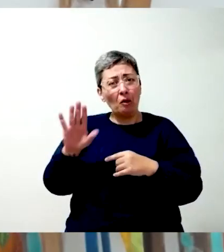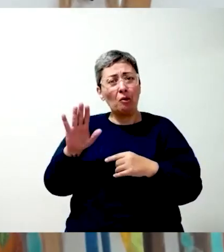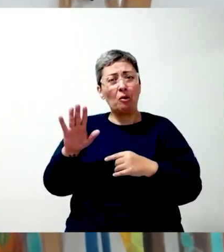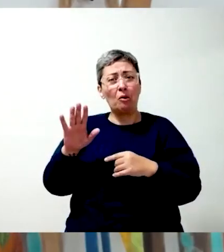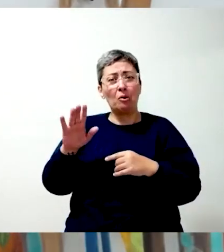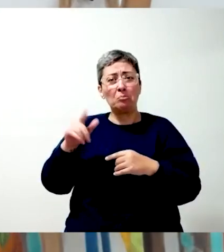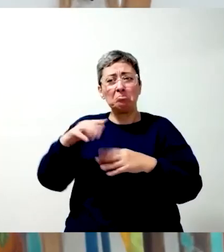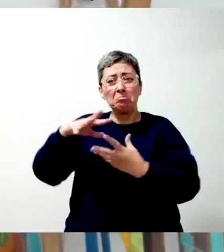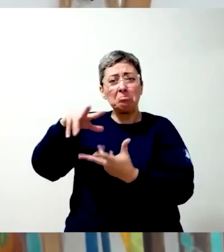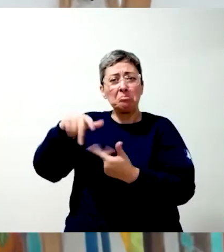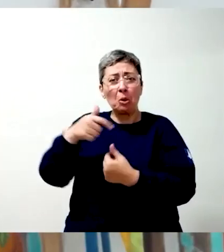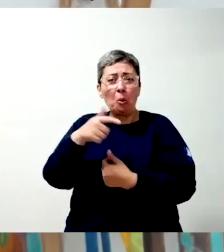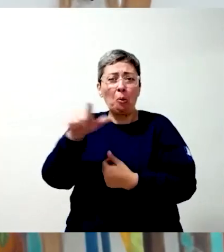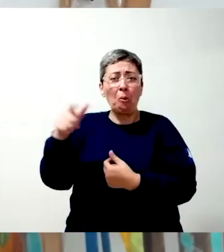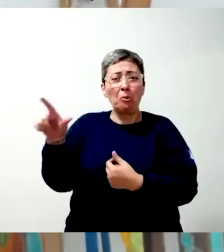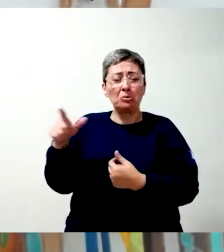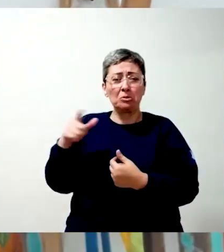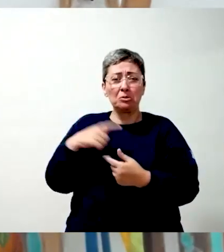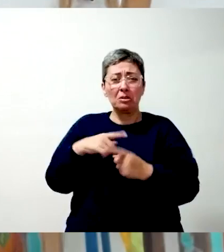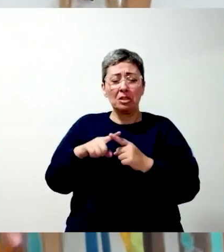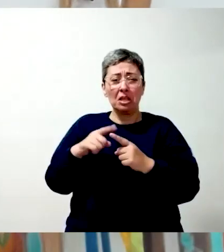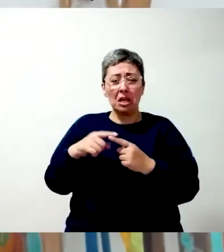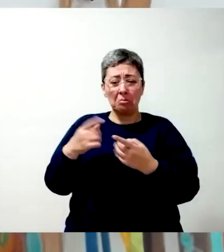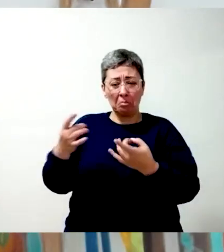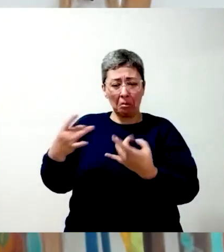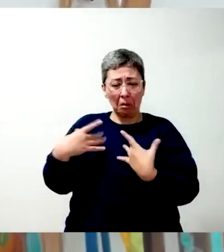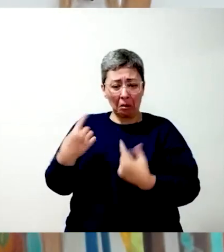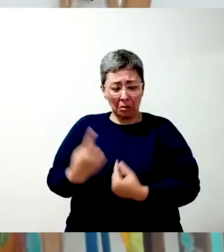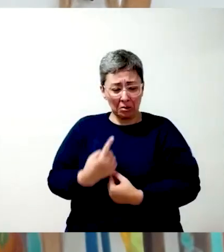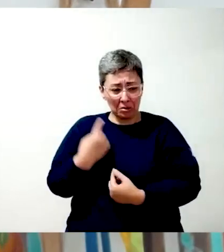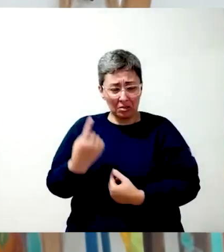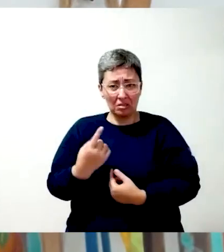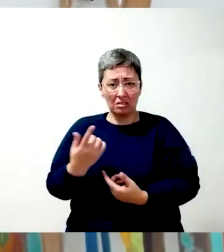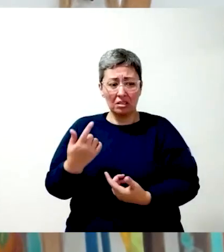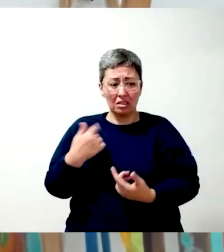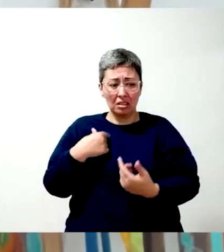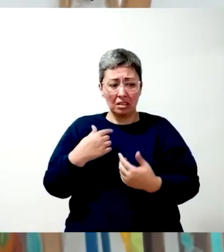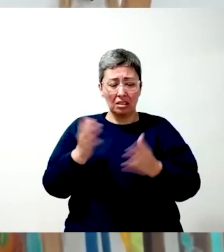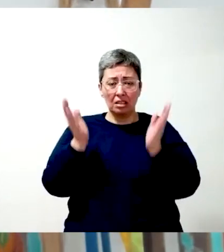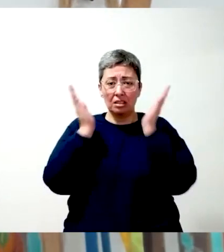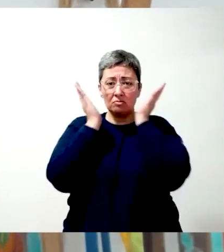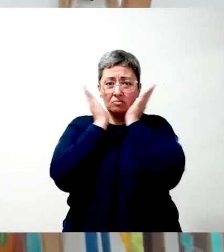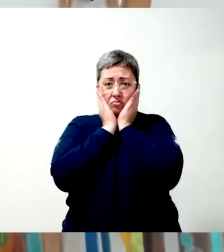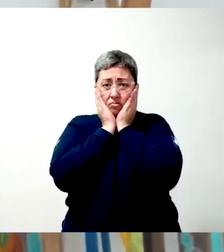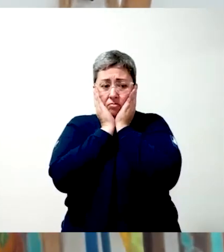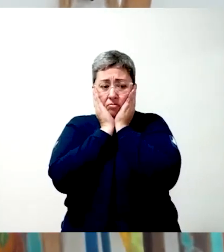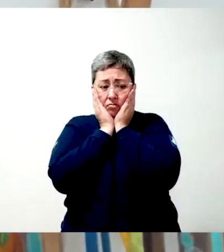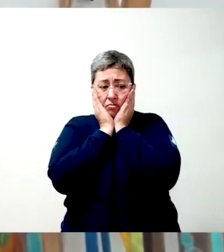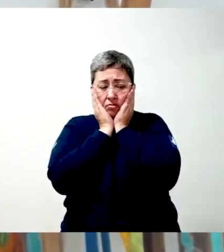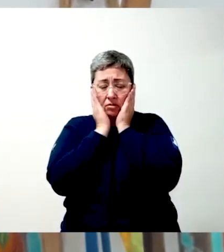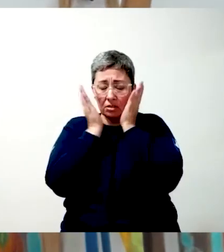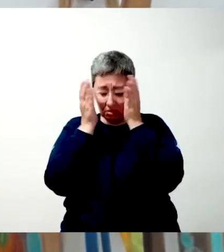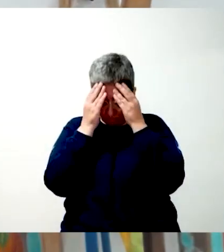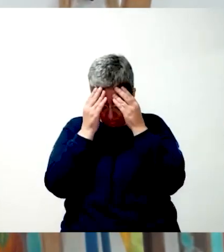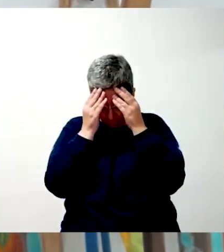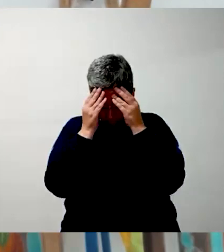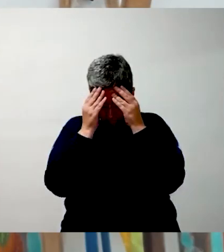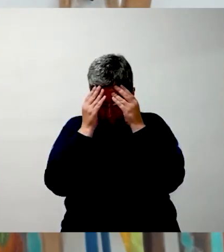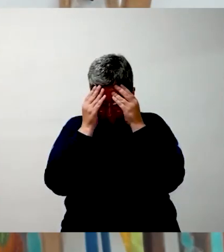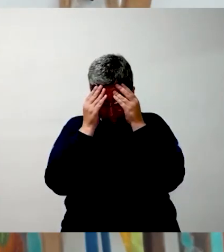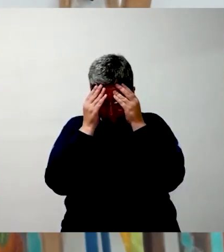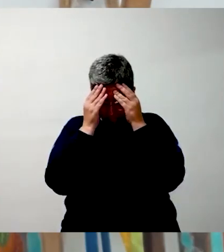foram para outro mundo e me largaram aqui sozinho. E ele colocou as mãos no rosto,